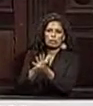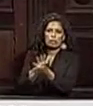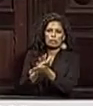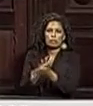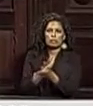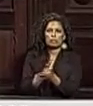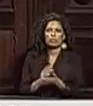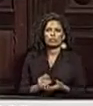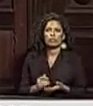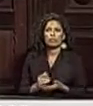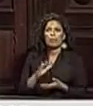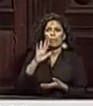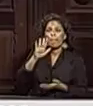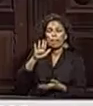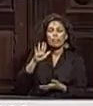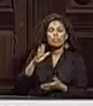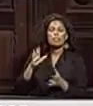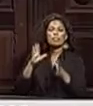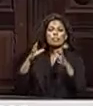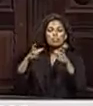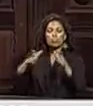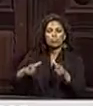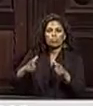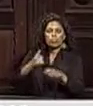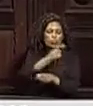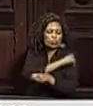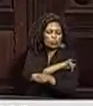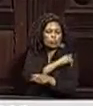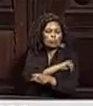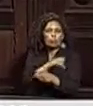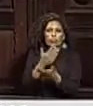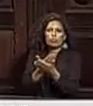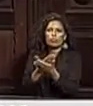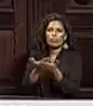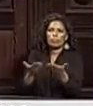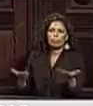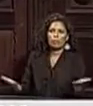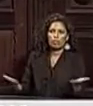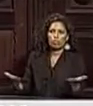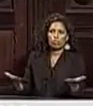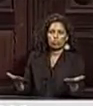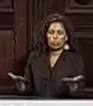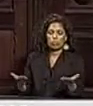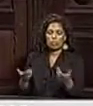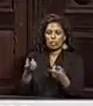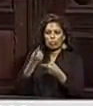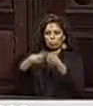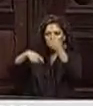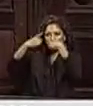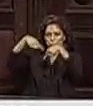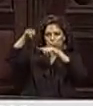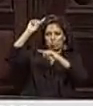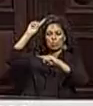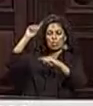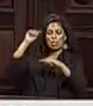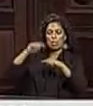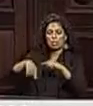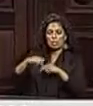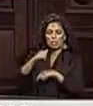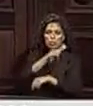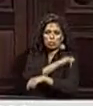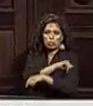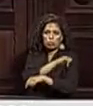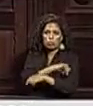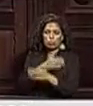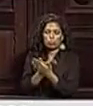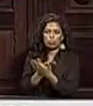vai gerar, inequivocamente, inevitavelmente, é uma redução da atividade econômica das indústrias